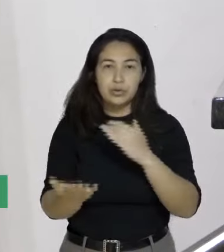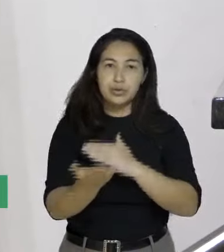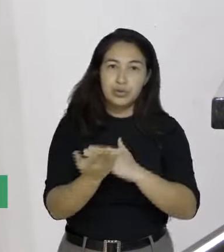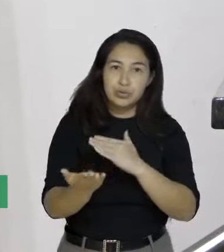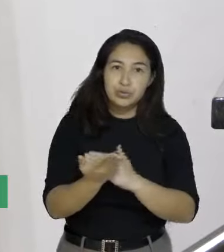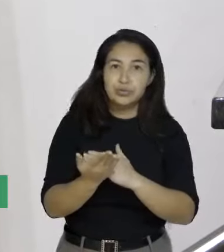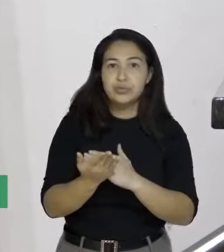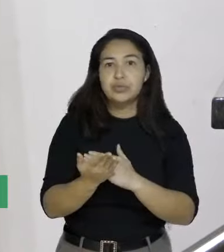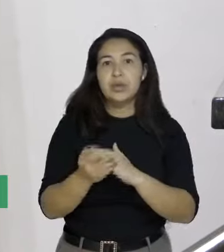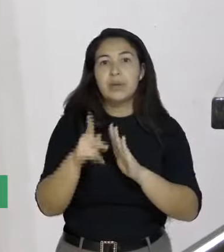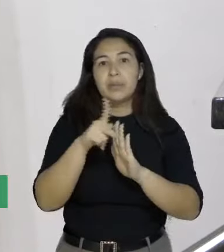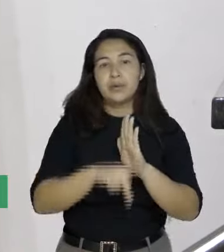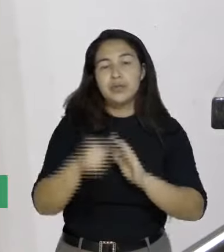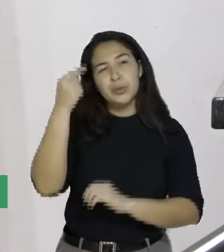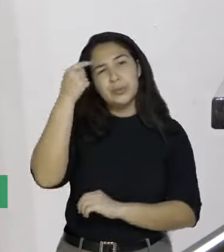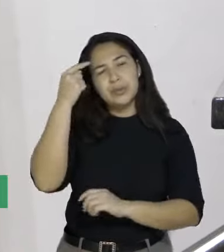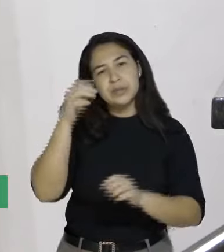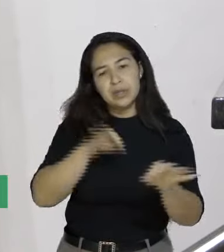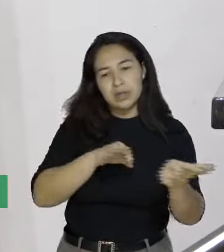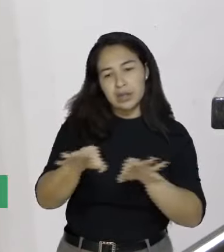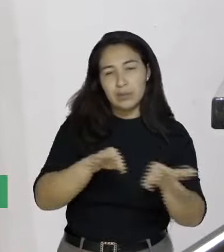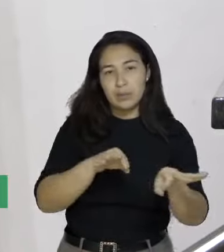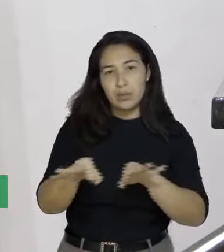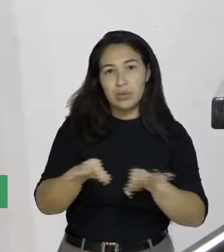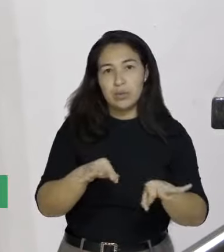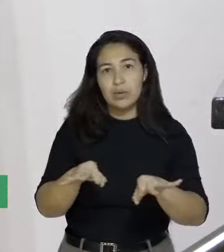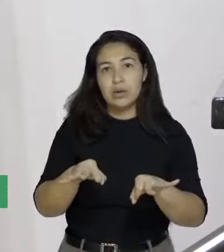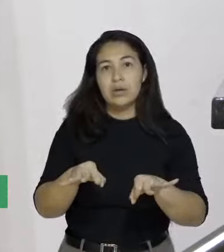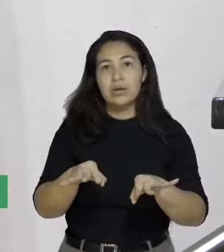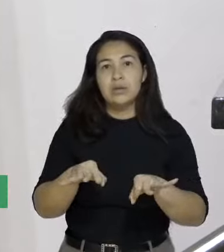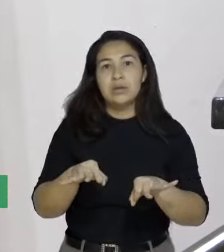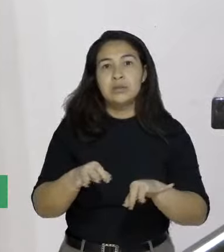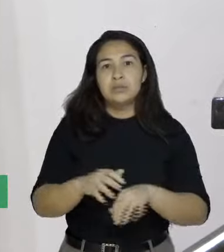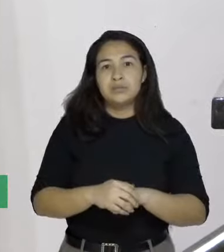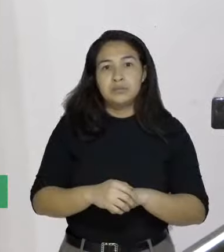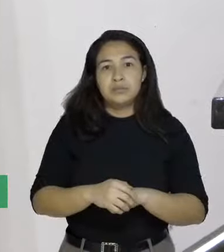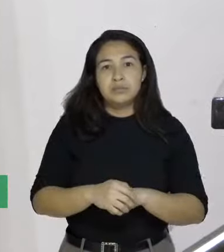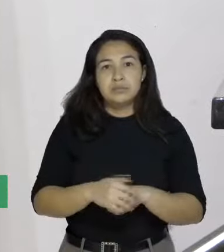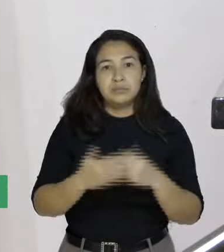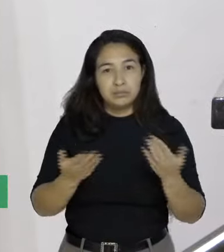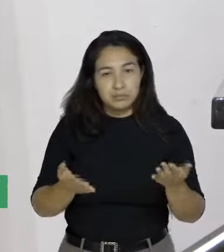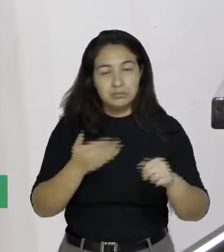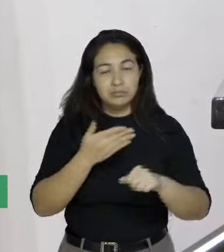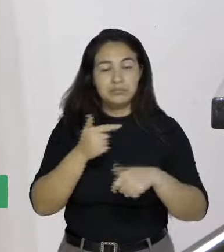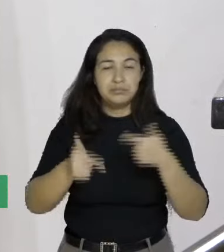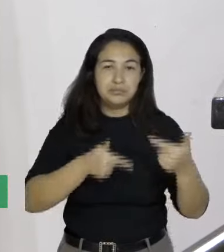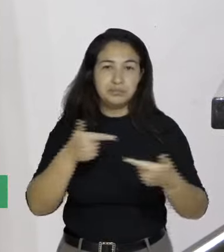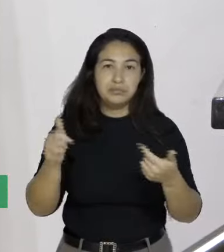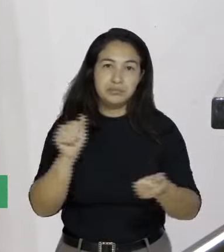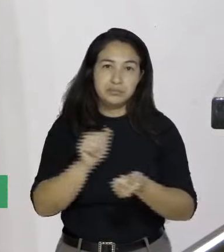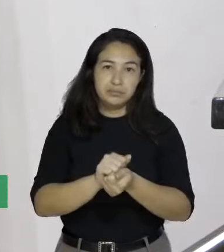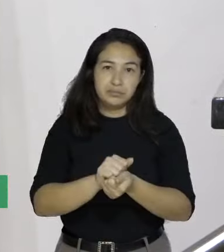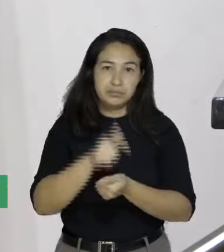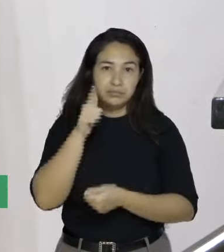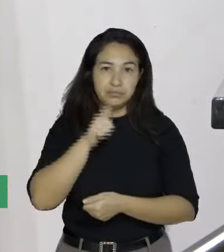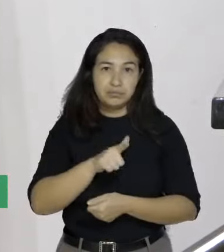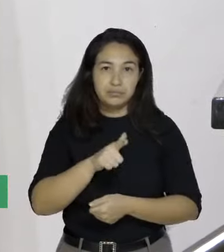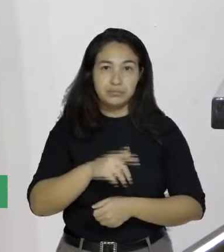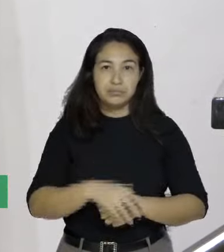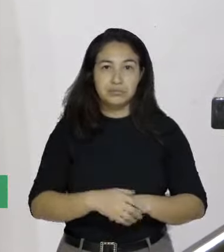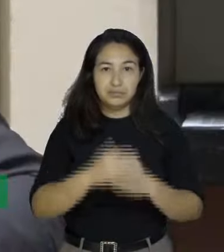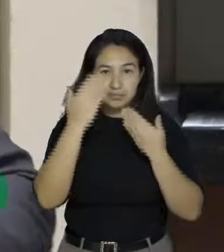projetos Quem sabe um projeto que veio antes do meu seja o projeto originário enfim vamos trabalhar juntos para uma solução nesse sentido muito